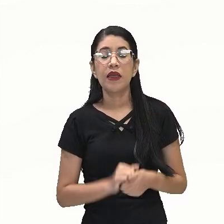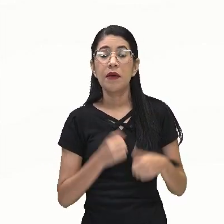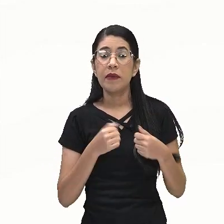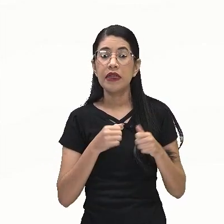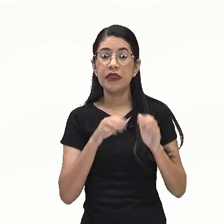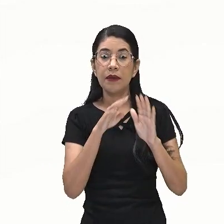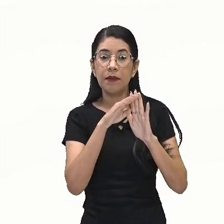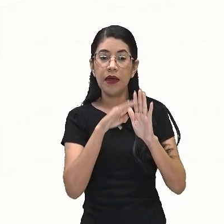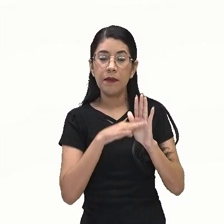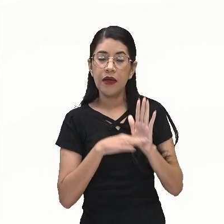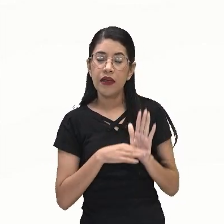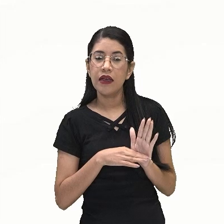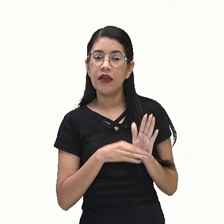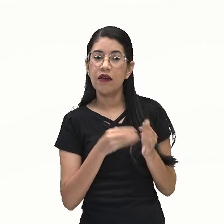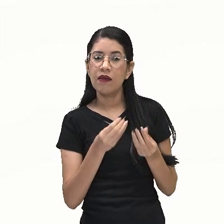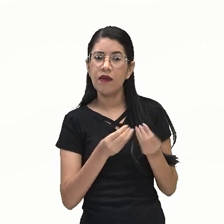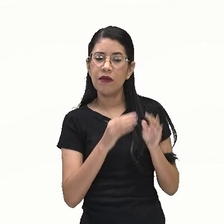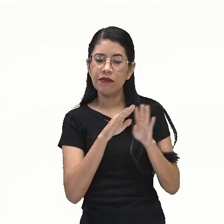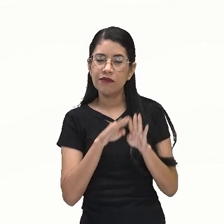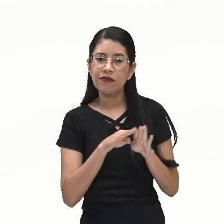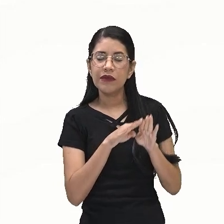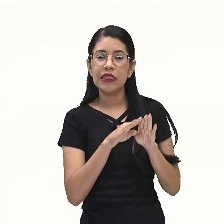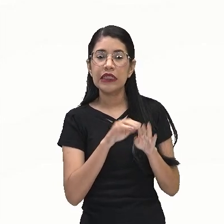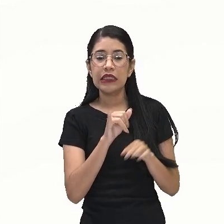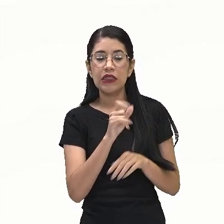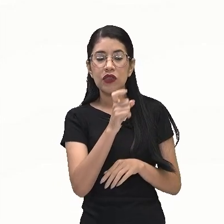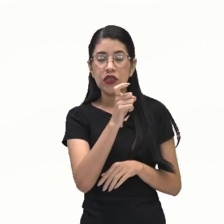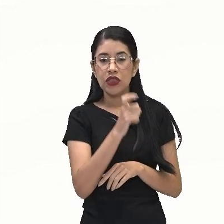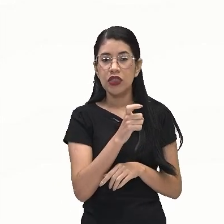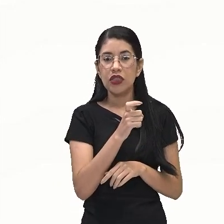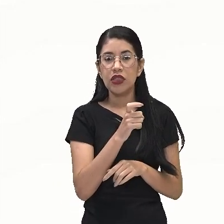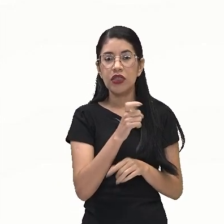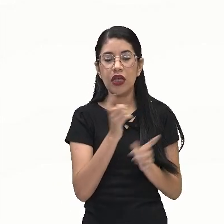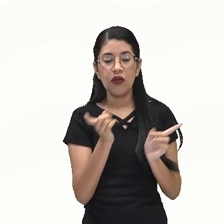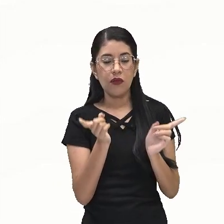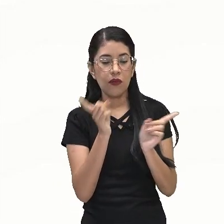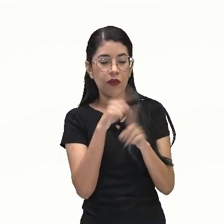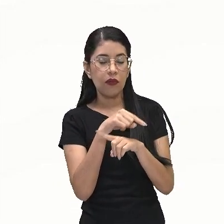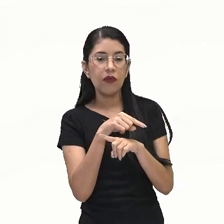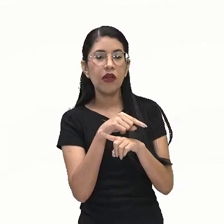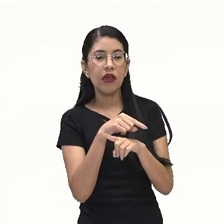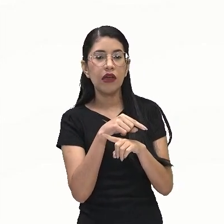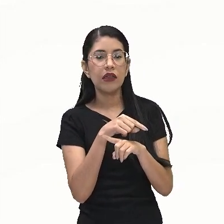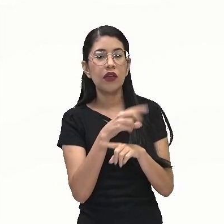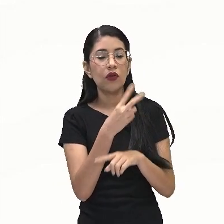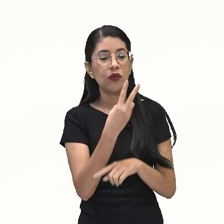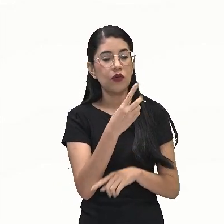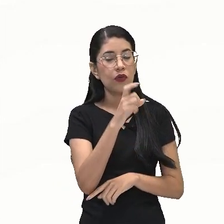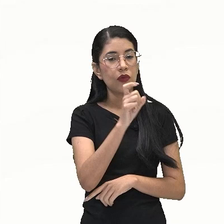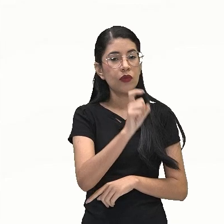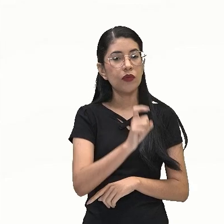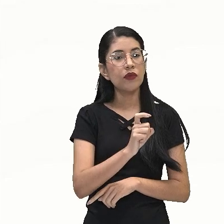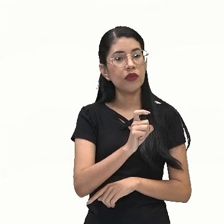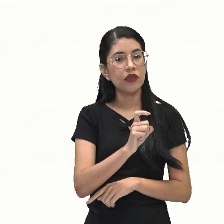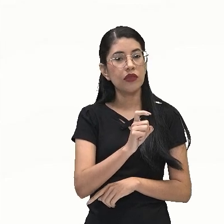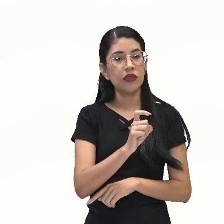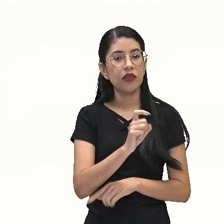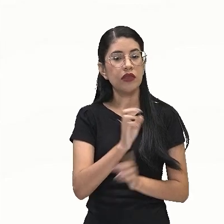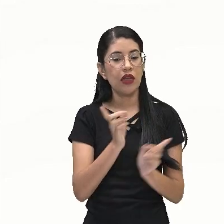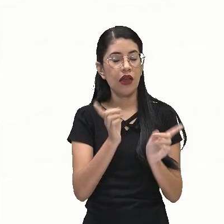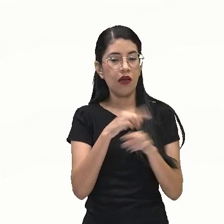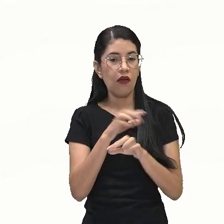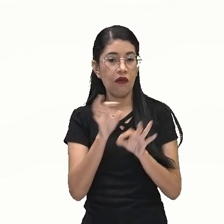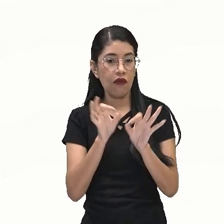padrão. Se a minha primeira incógnita é x, eu vou passar aqui, ó, também na minha